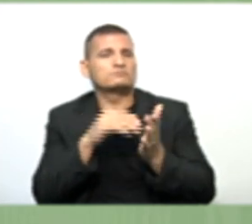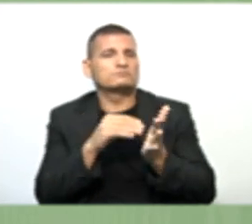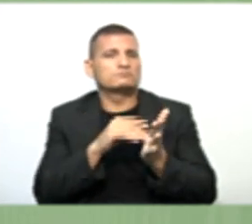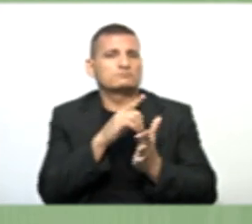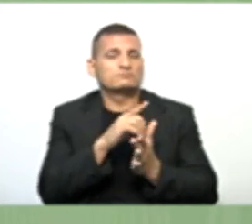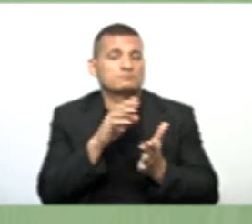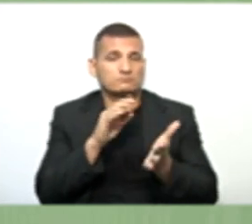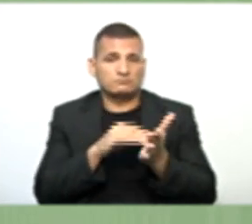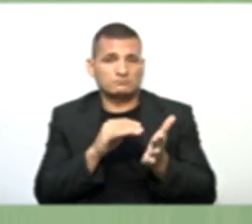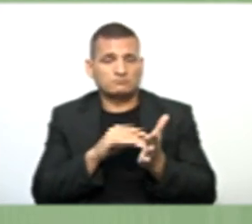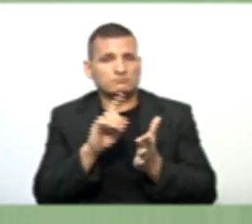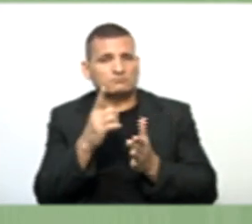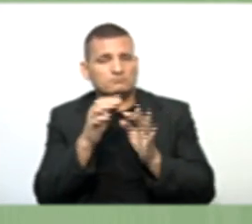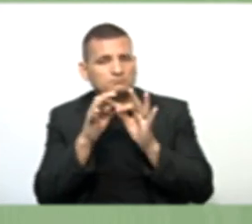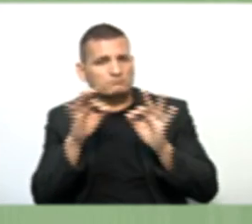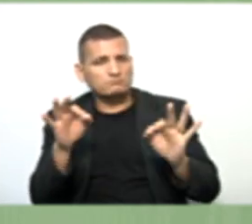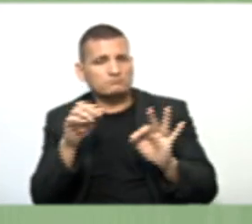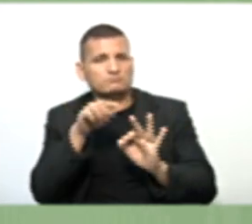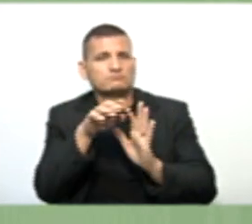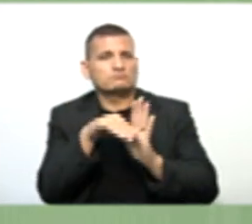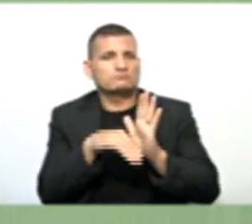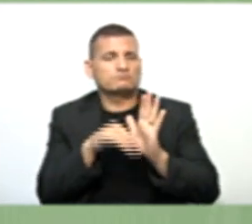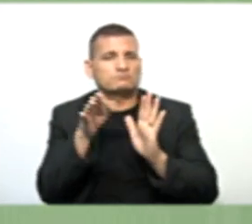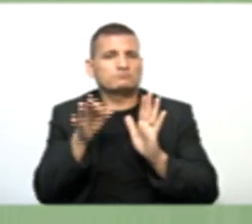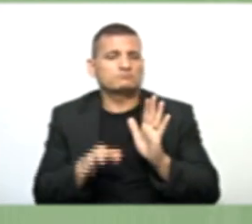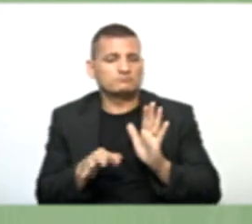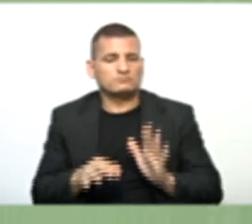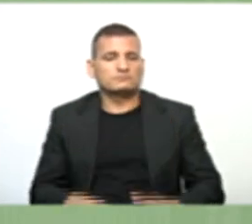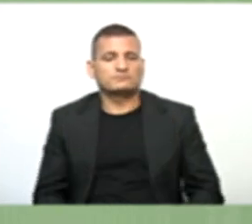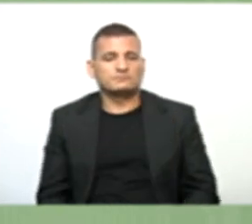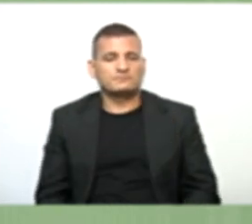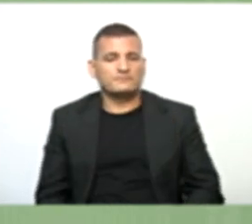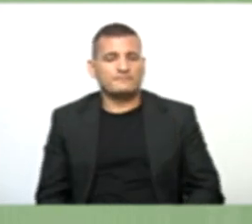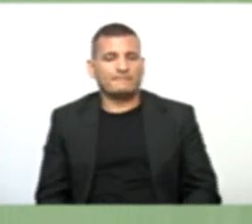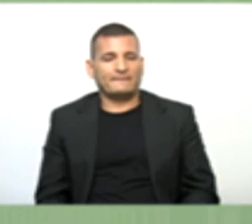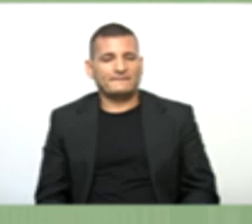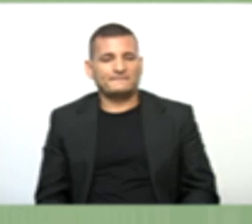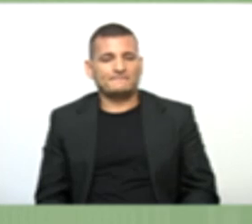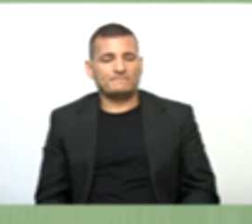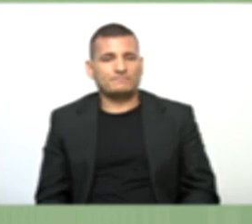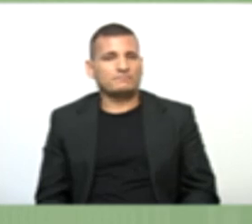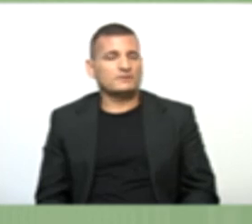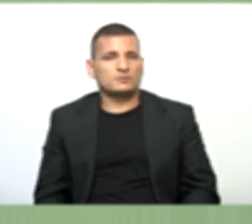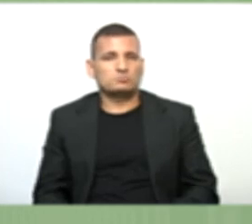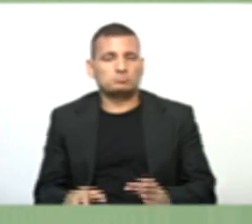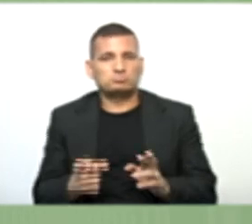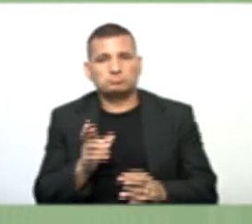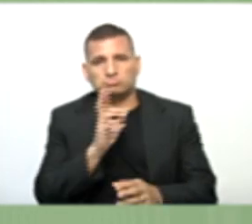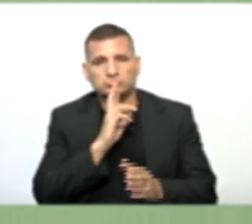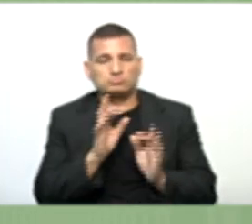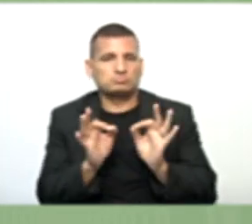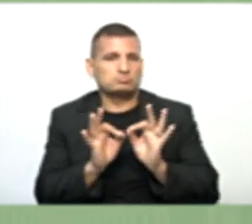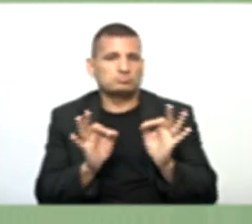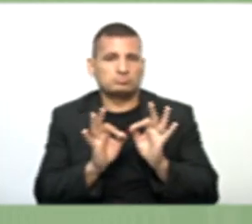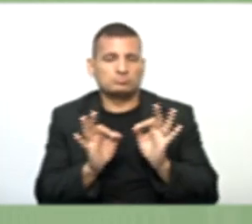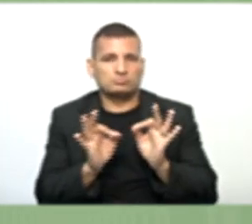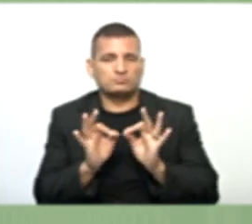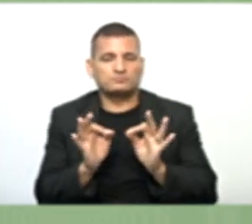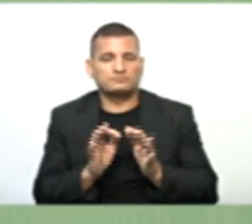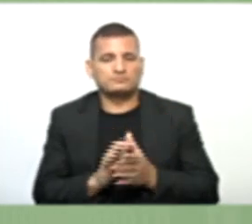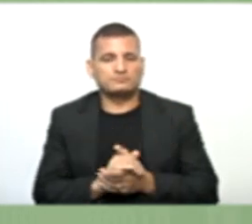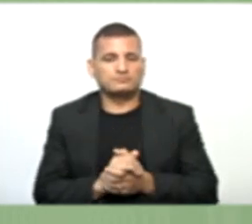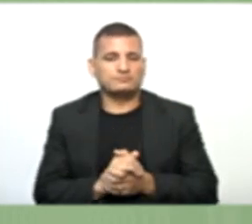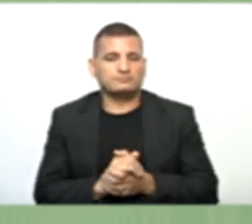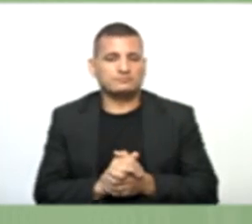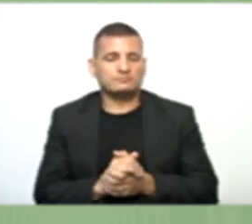um comando para esse programa estar correto. Até agora não responderam, mas... Nada. E o professor